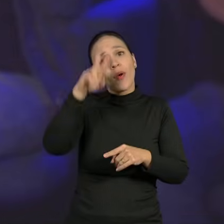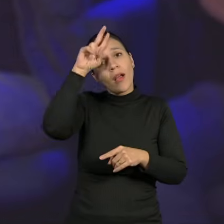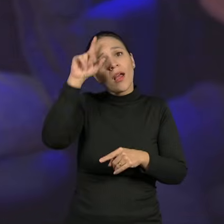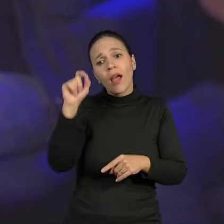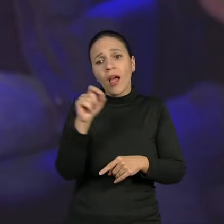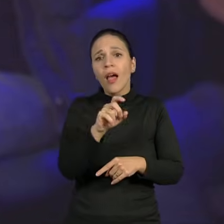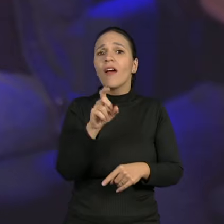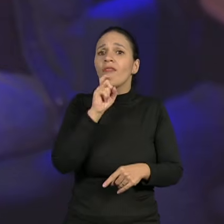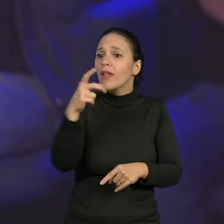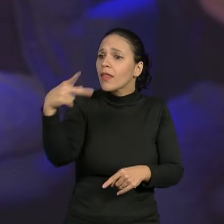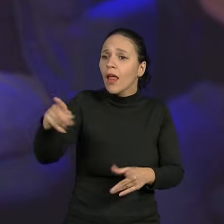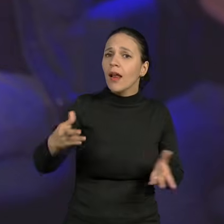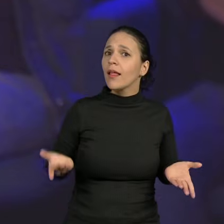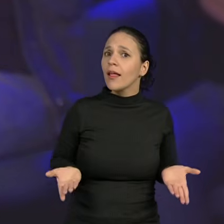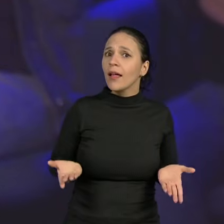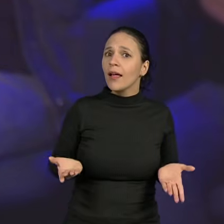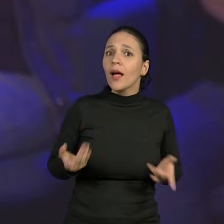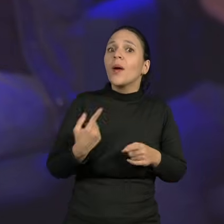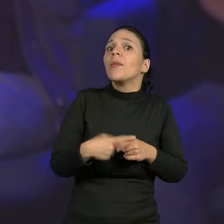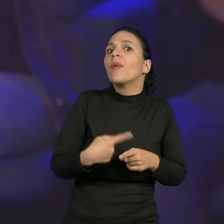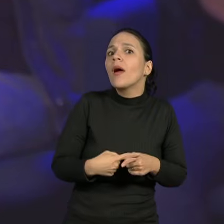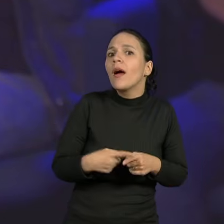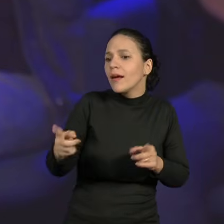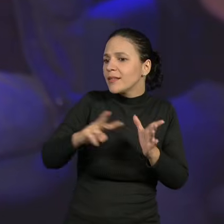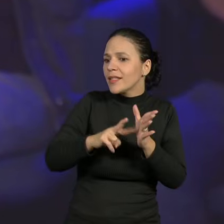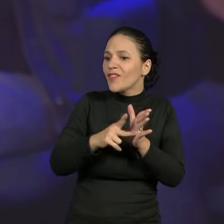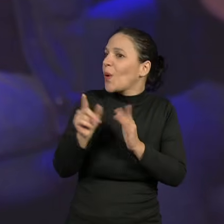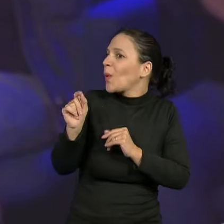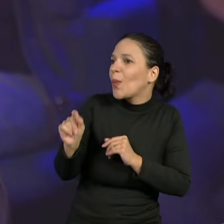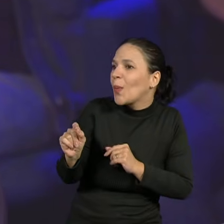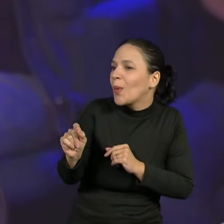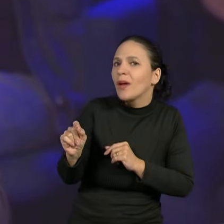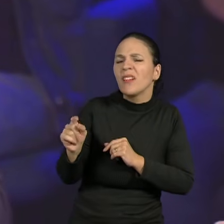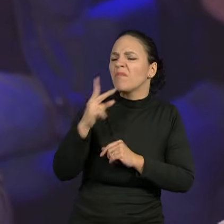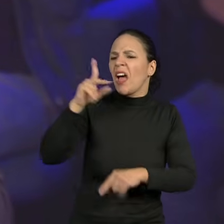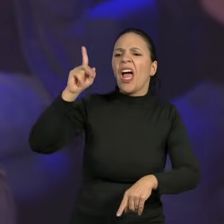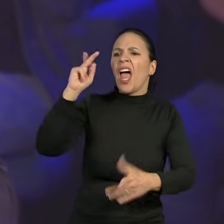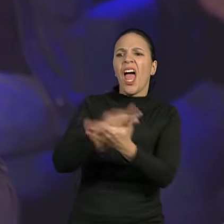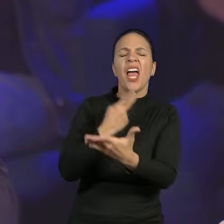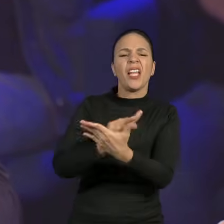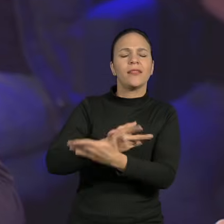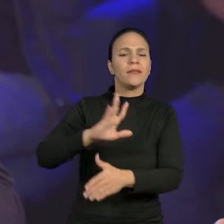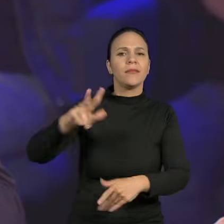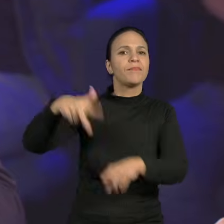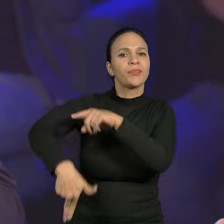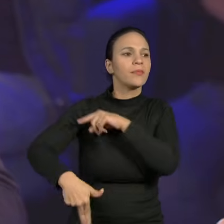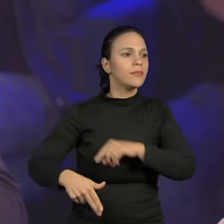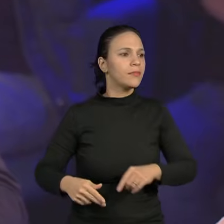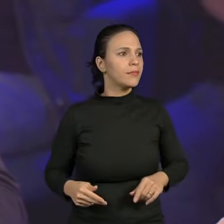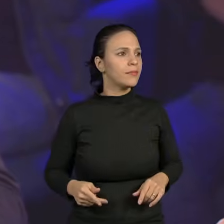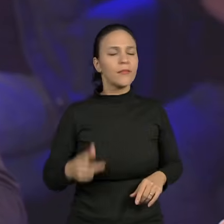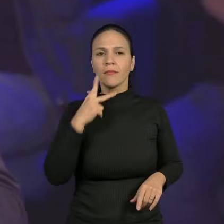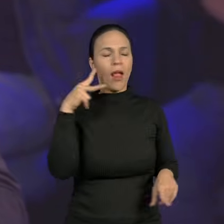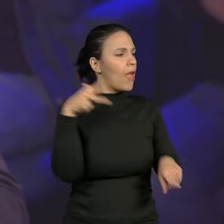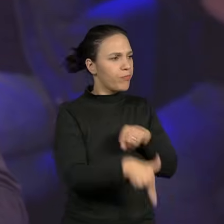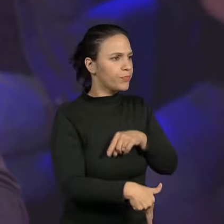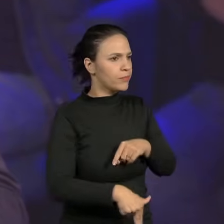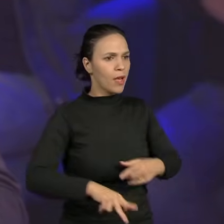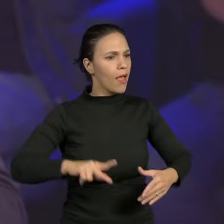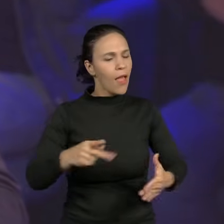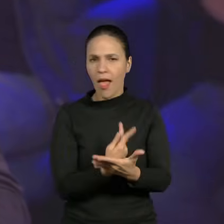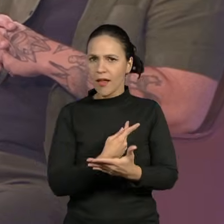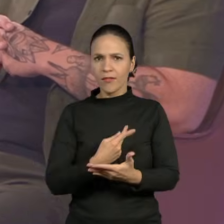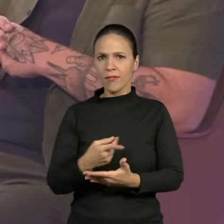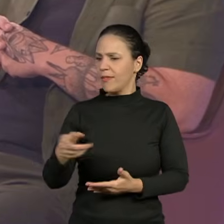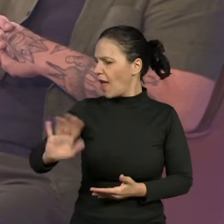uma cor, por que aquela cor é verde, o que significa o verde para ela. Não, tá errado. Então ela ouve, tá errado, não é assim, não